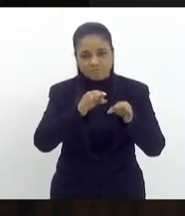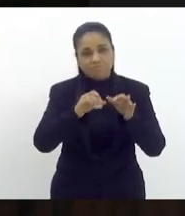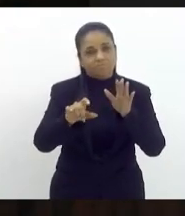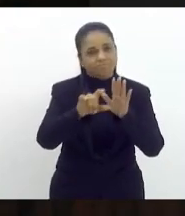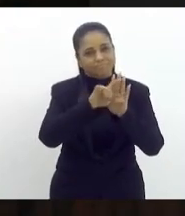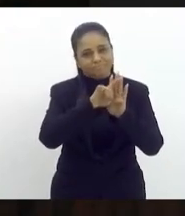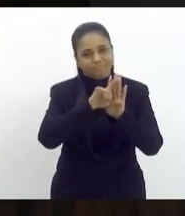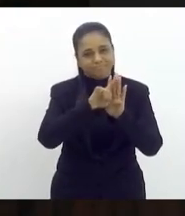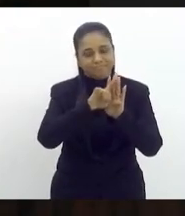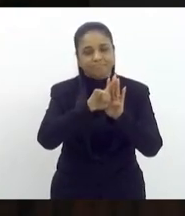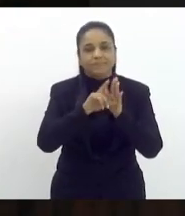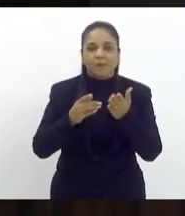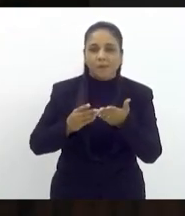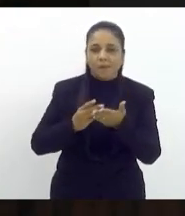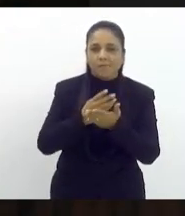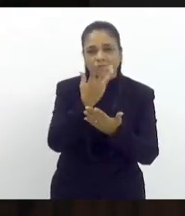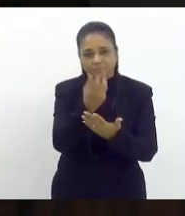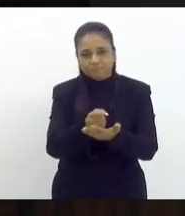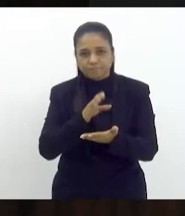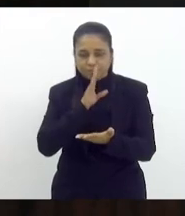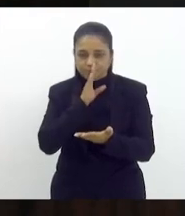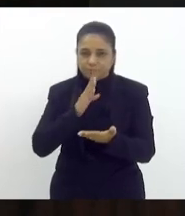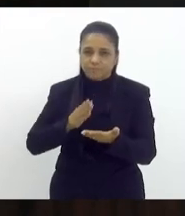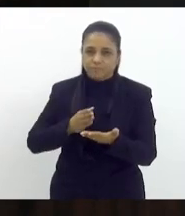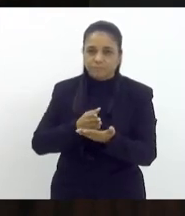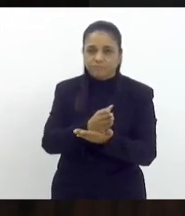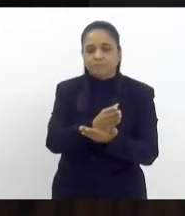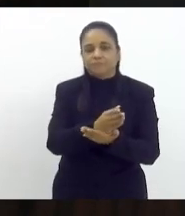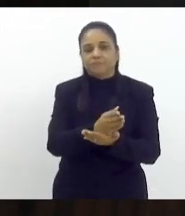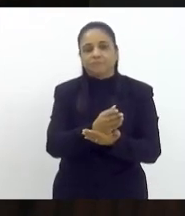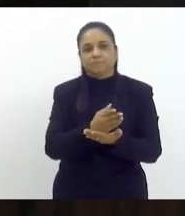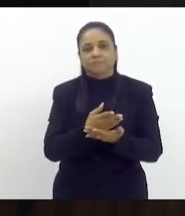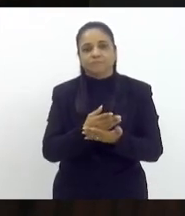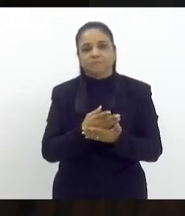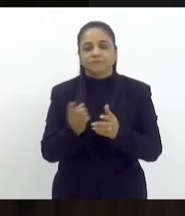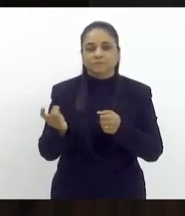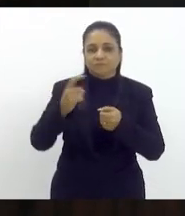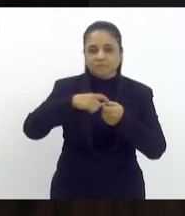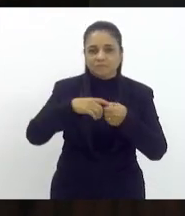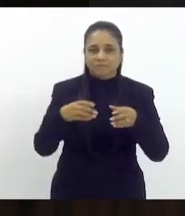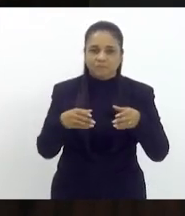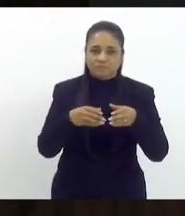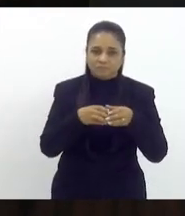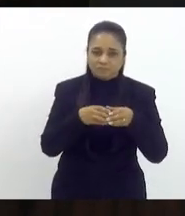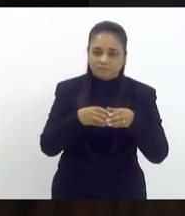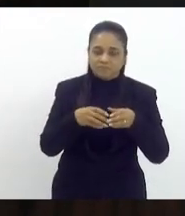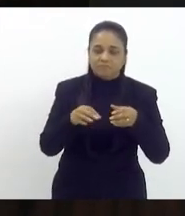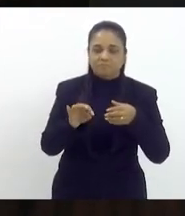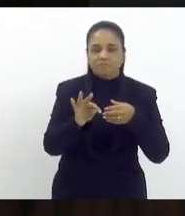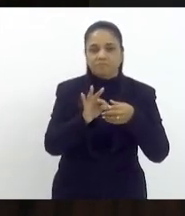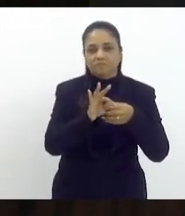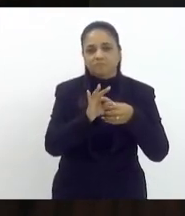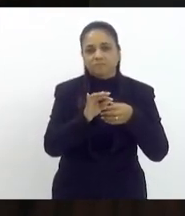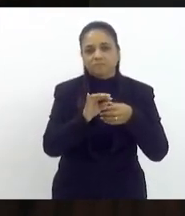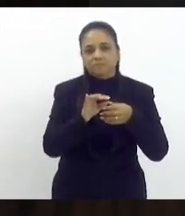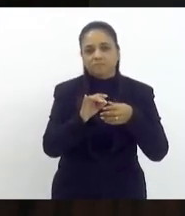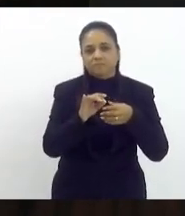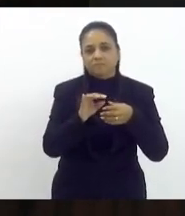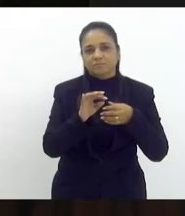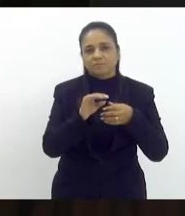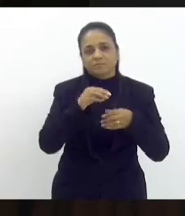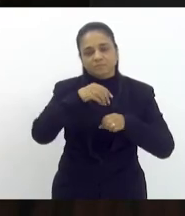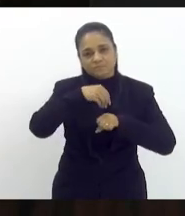Legislativa senhores que aprovam mas como estão aprovado retorna ao autor para elaboração da